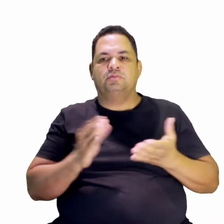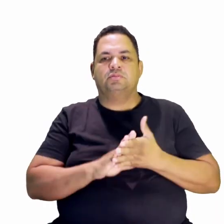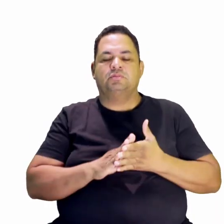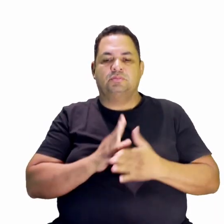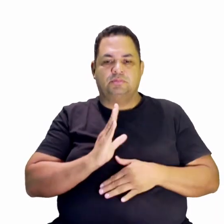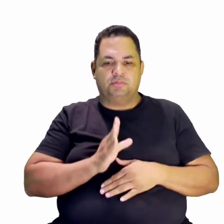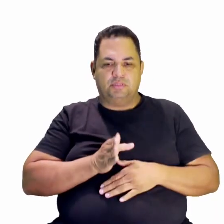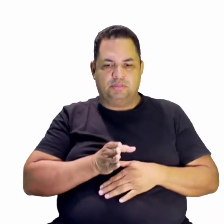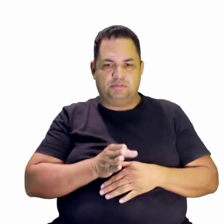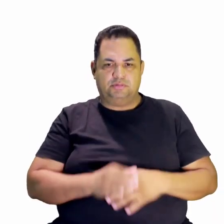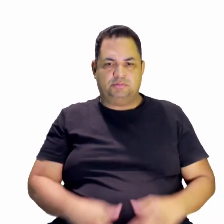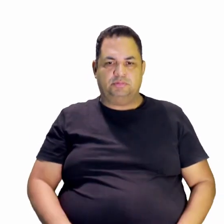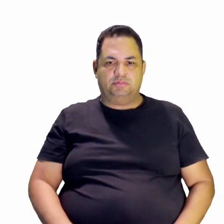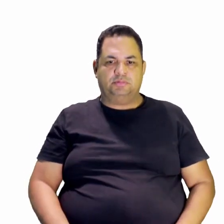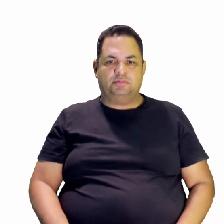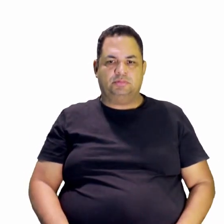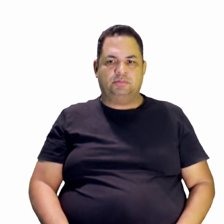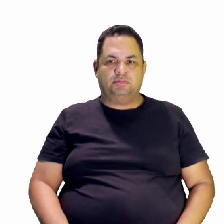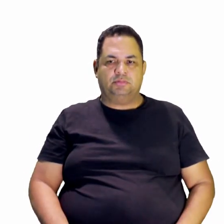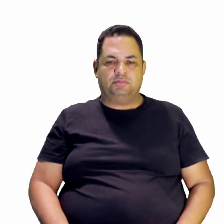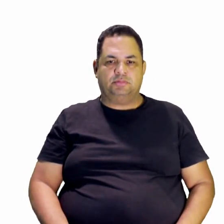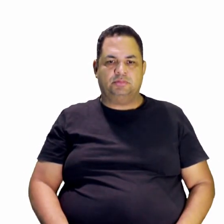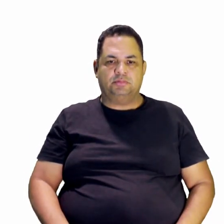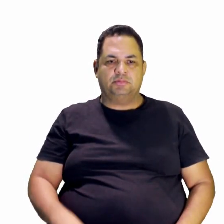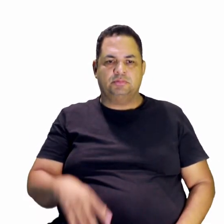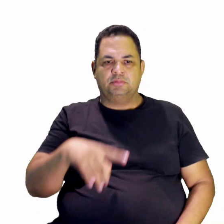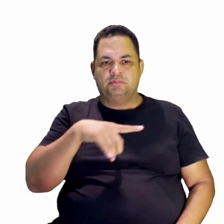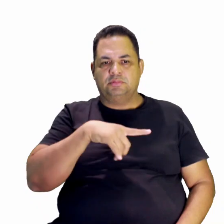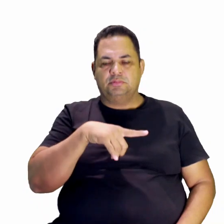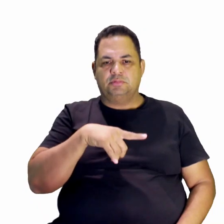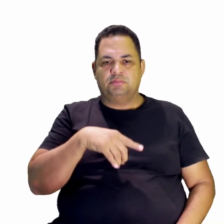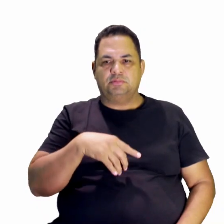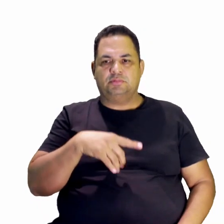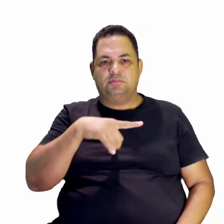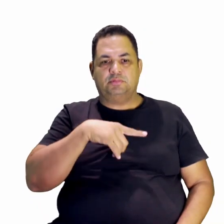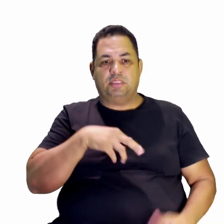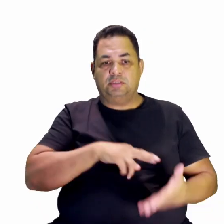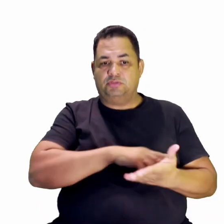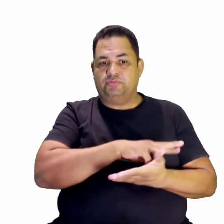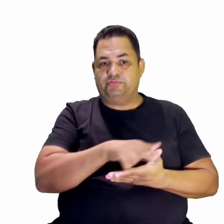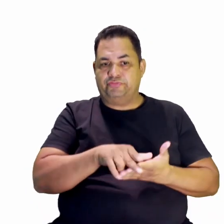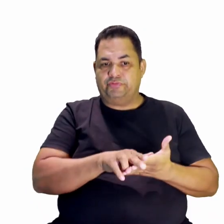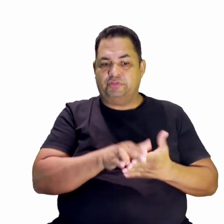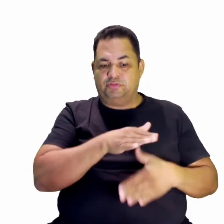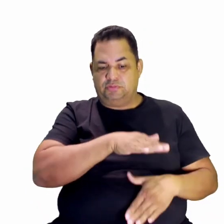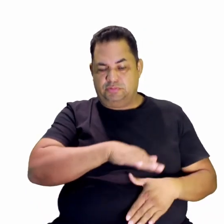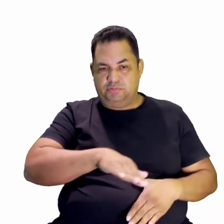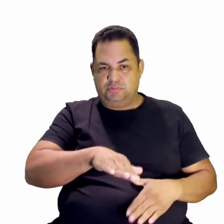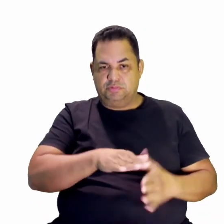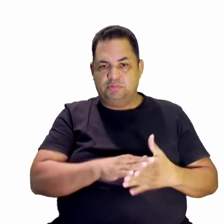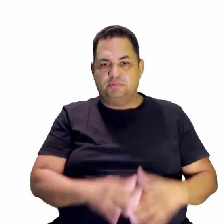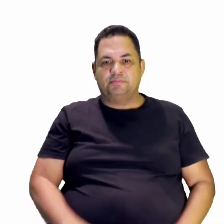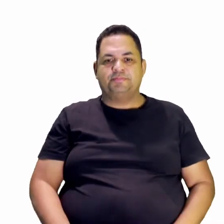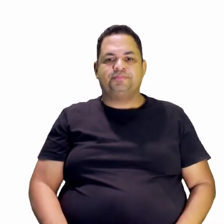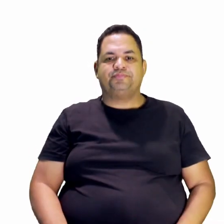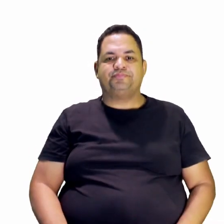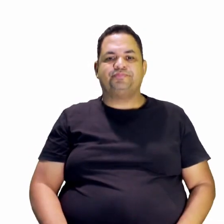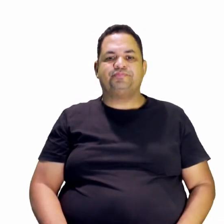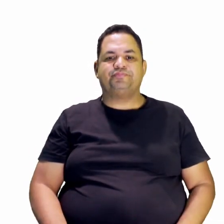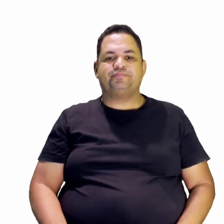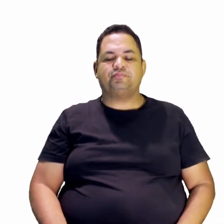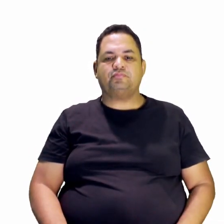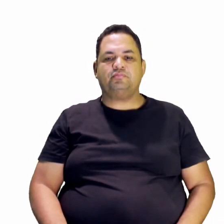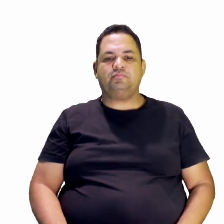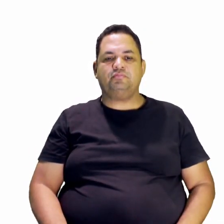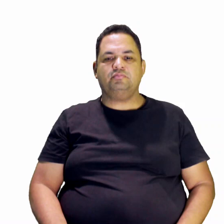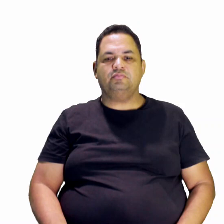direção é a mesma. Então, nós vamos somar todos os vetores de mesmo sentido, já que tem muitas, né? Olha aqui, ó. Esses